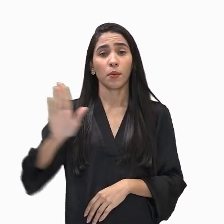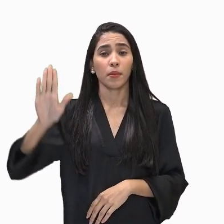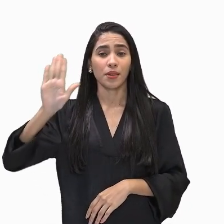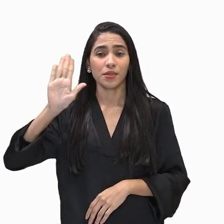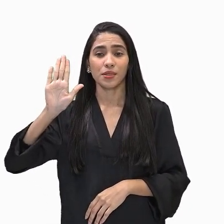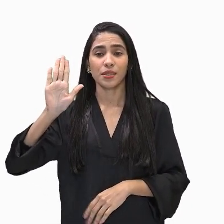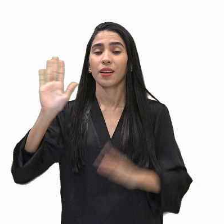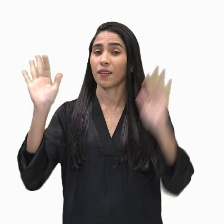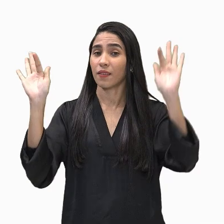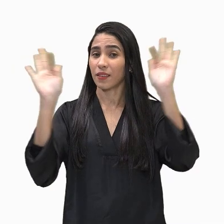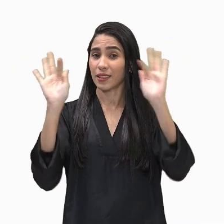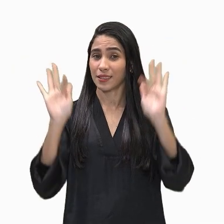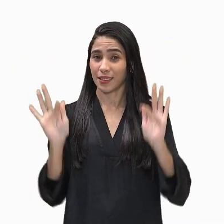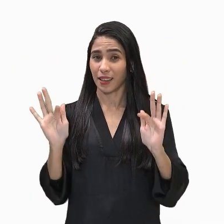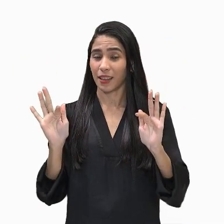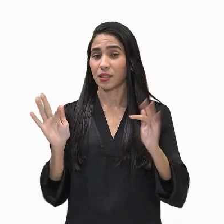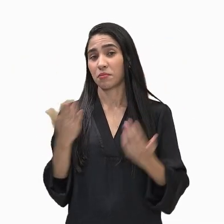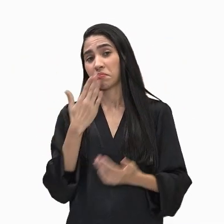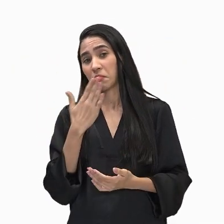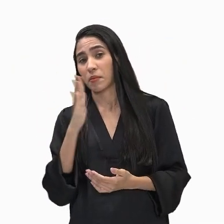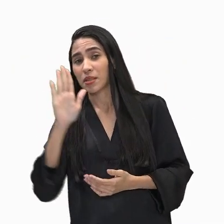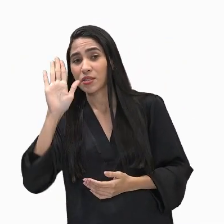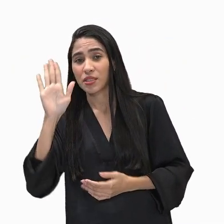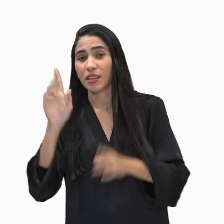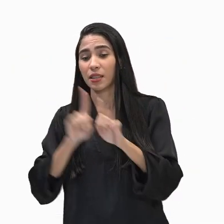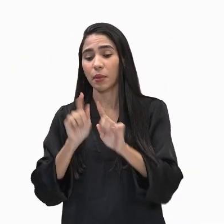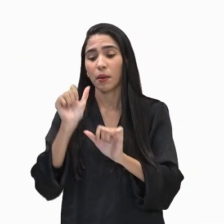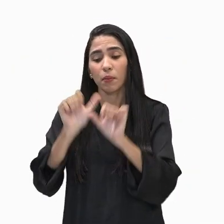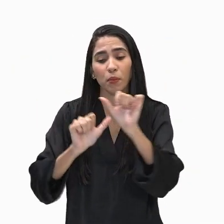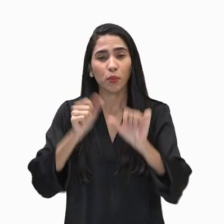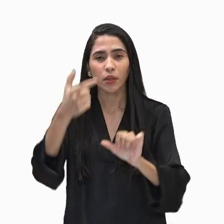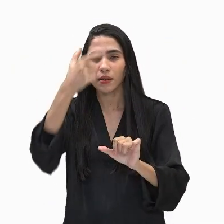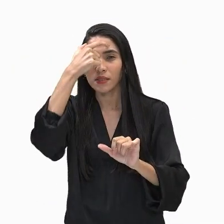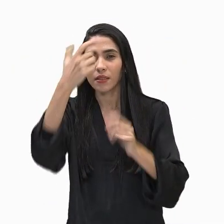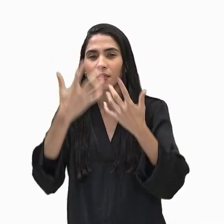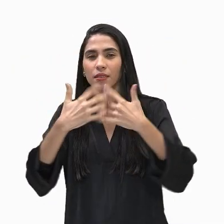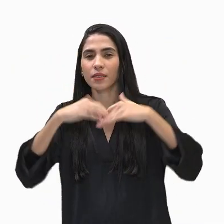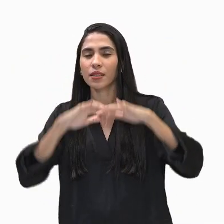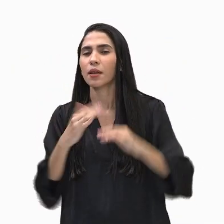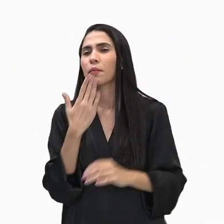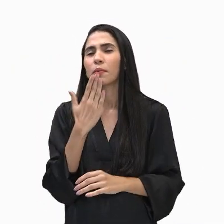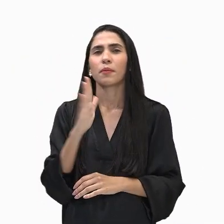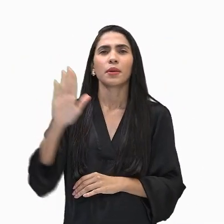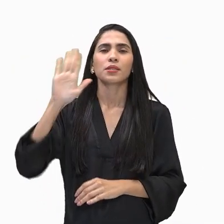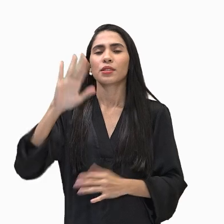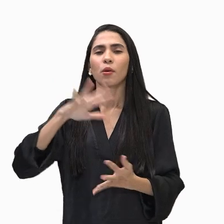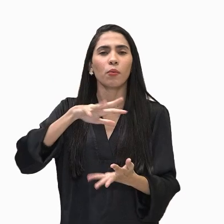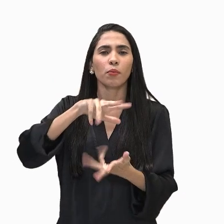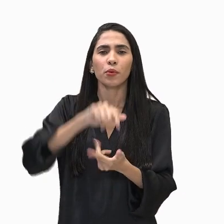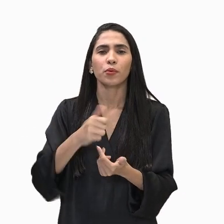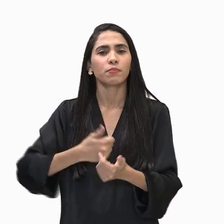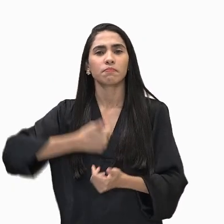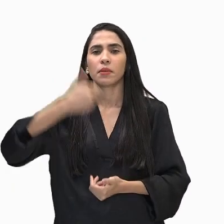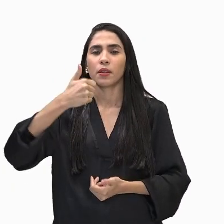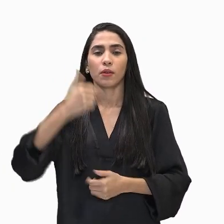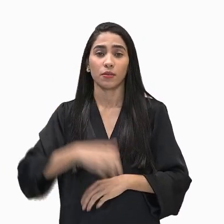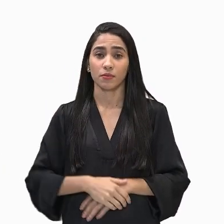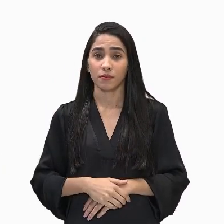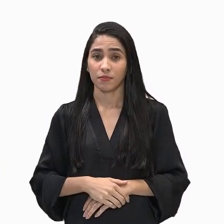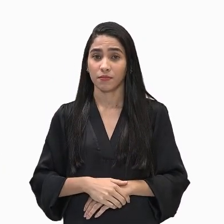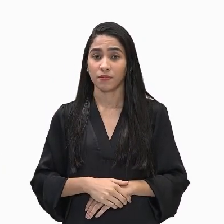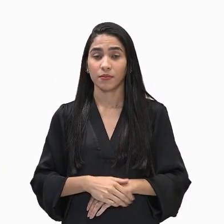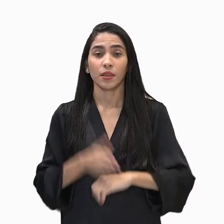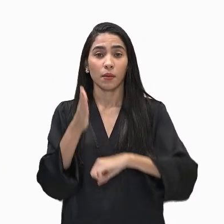a felicidade, prometia uma mudança de mentalidade, prometia um mundo melhor, a